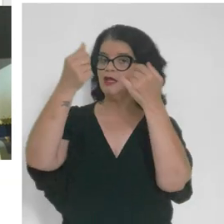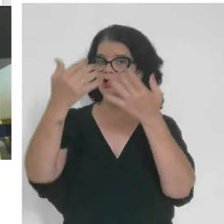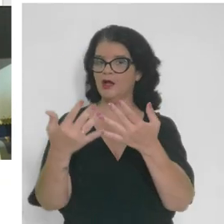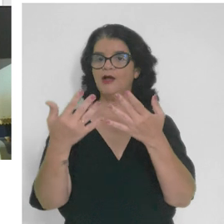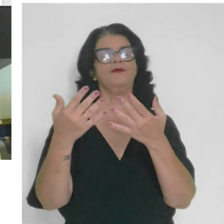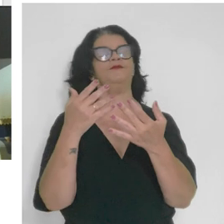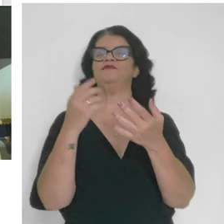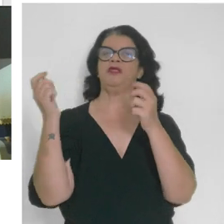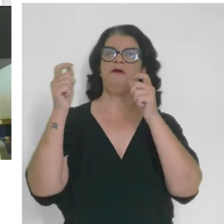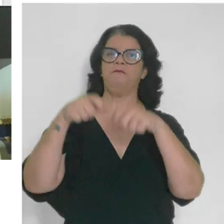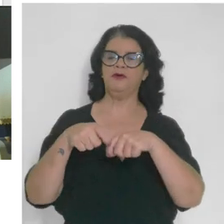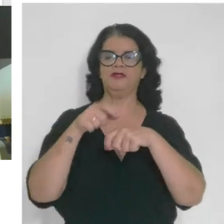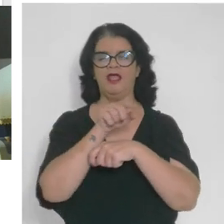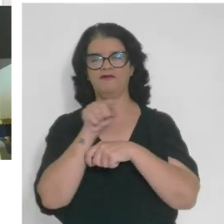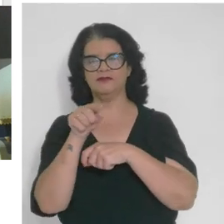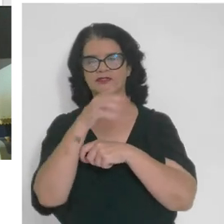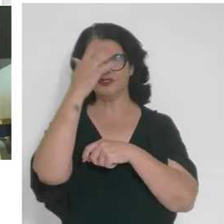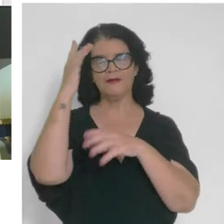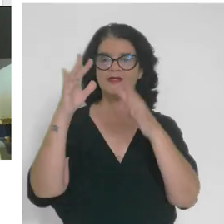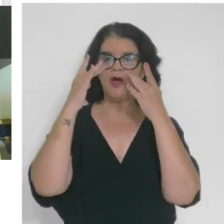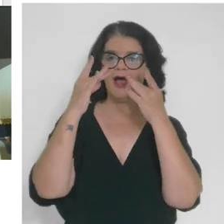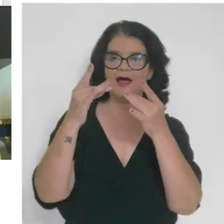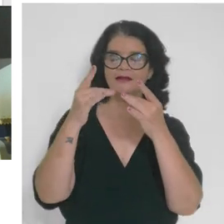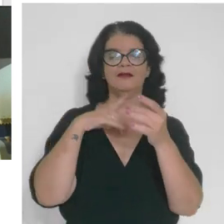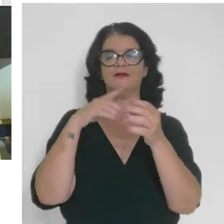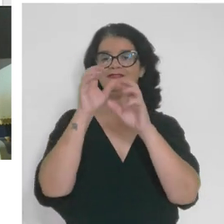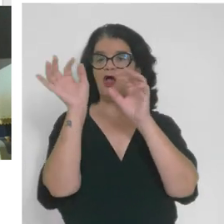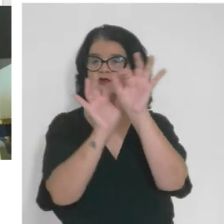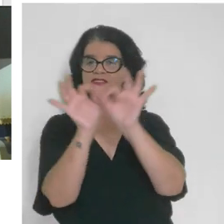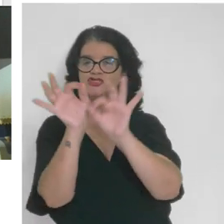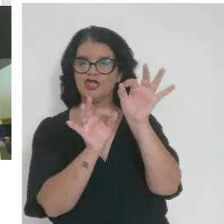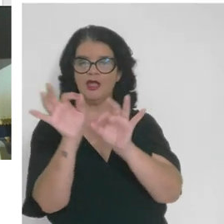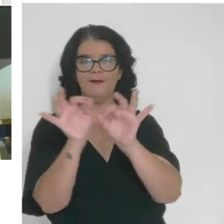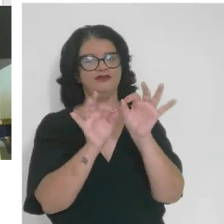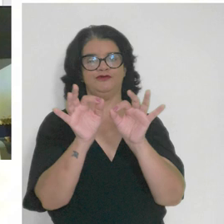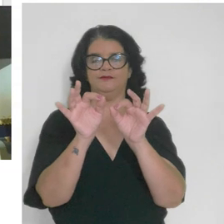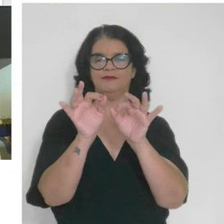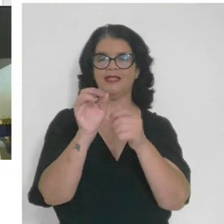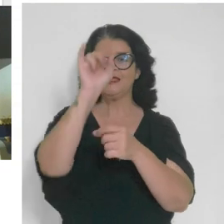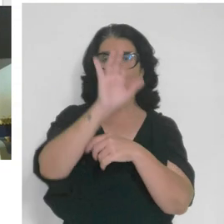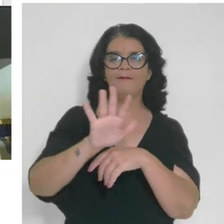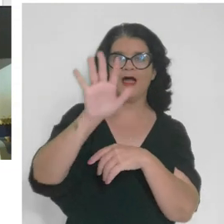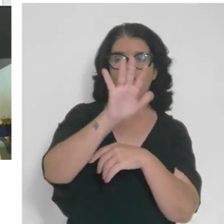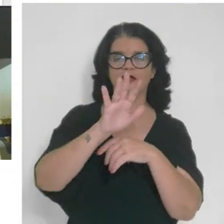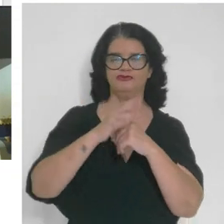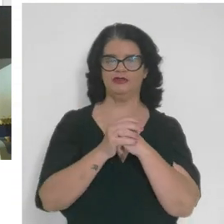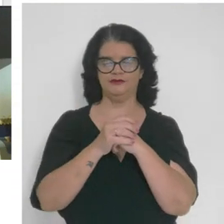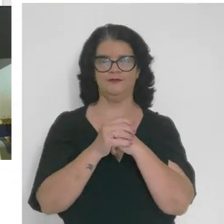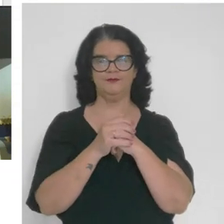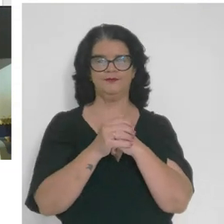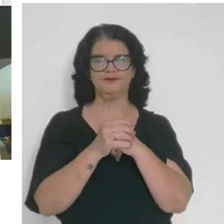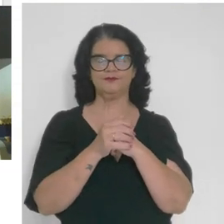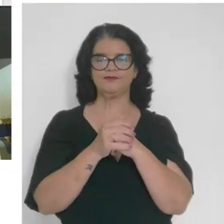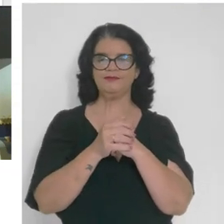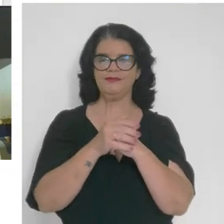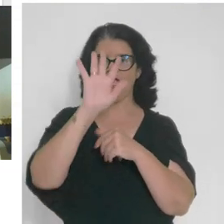Outra dica que eu poderia dizer a vocês, pessoal, é fiquem atentos aos esquemas, tá? As imagens,